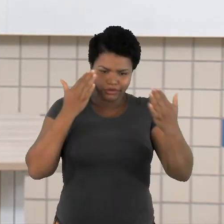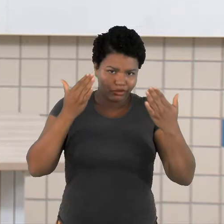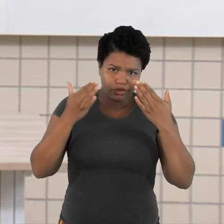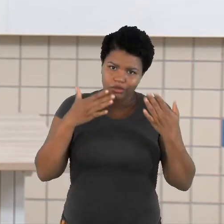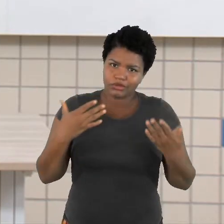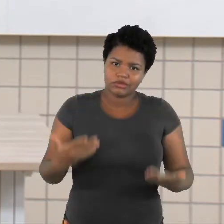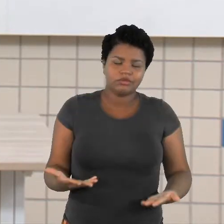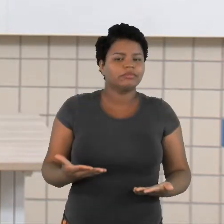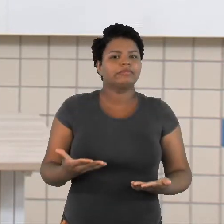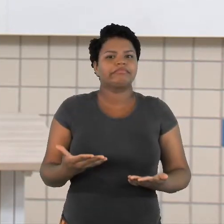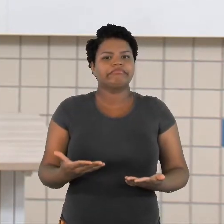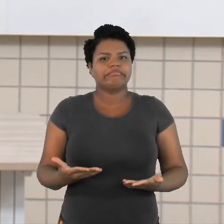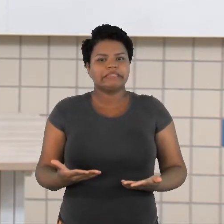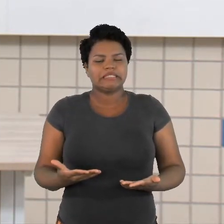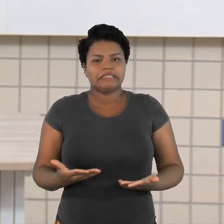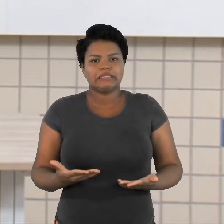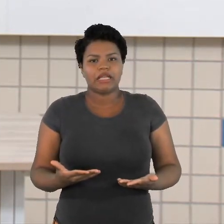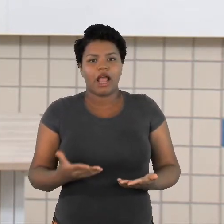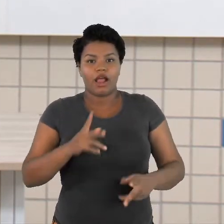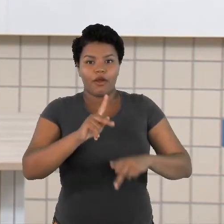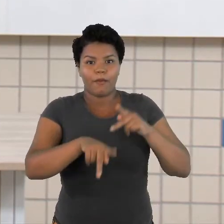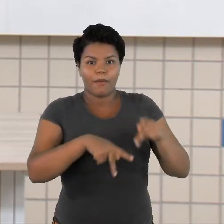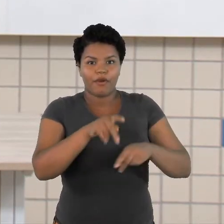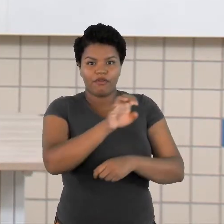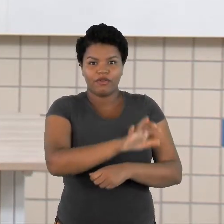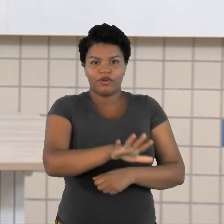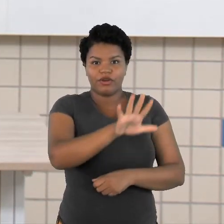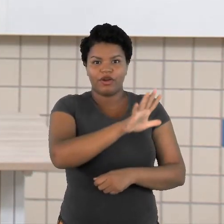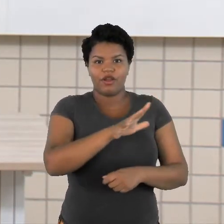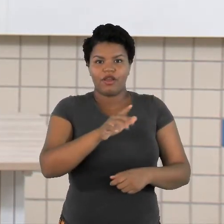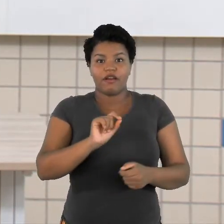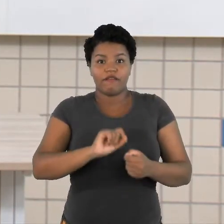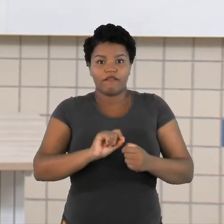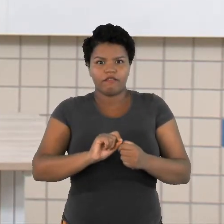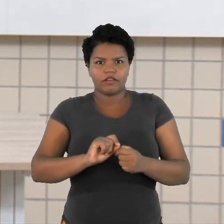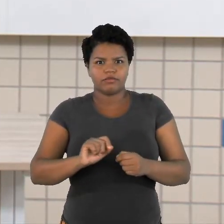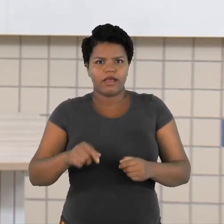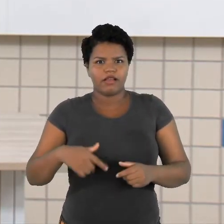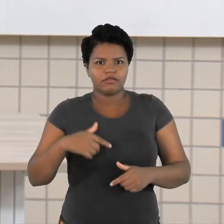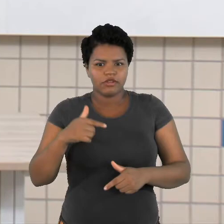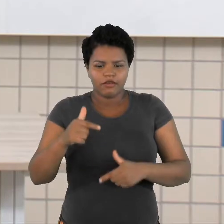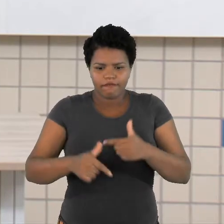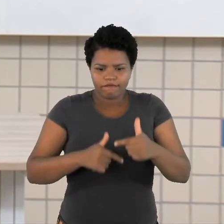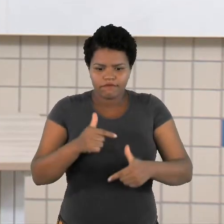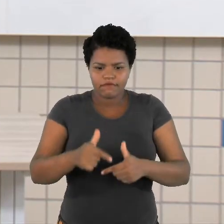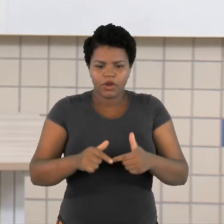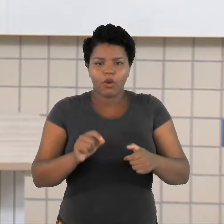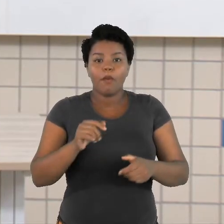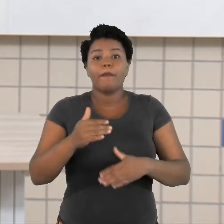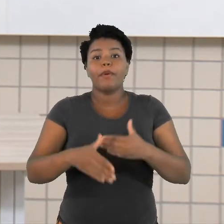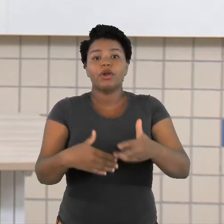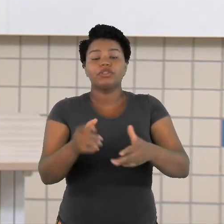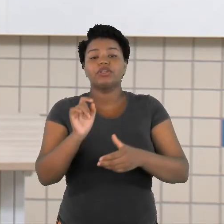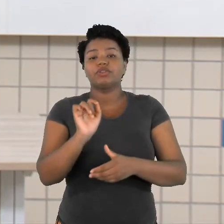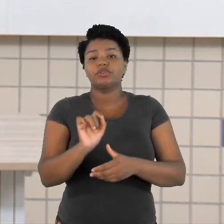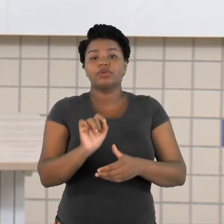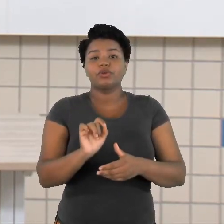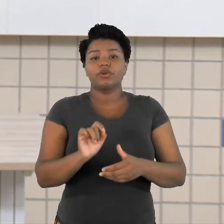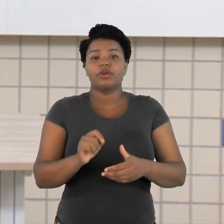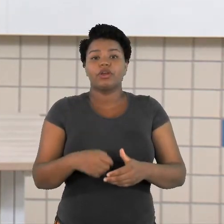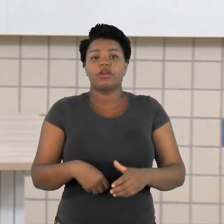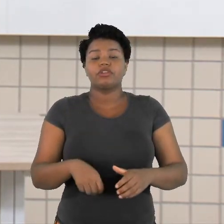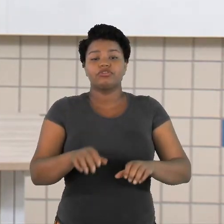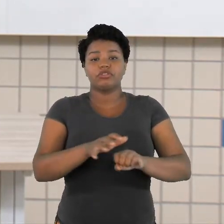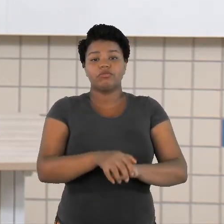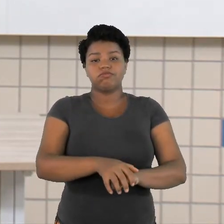psicologicamente, os povos europeus começaram a realizar com mais intensidade o processo de descolonização, o processo de